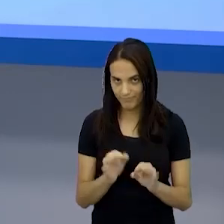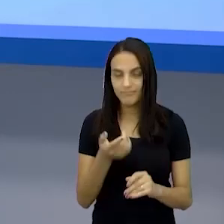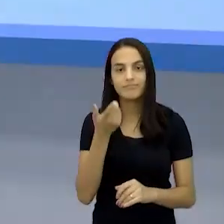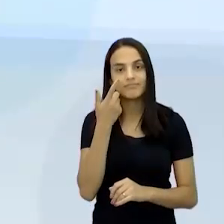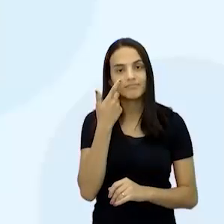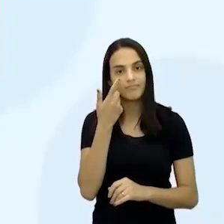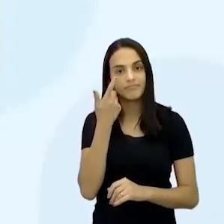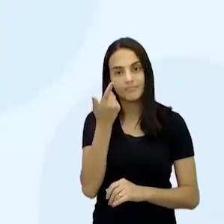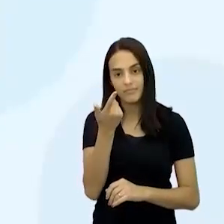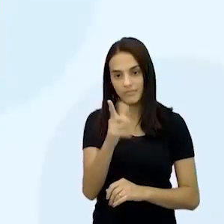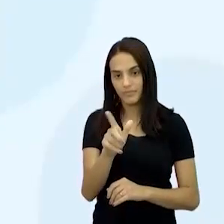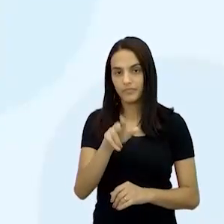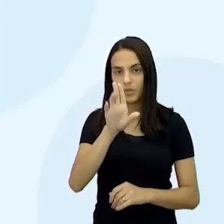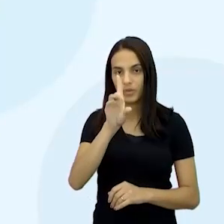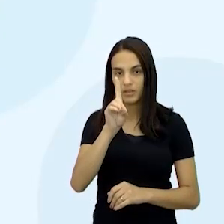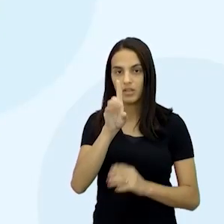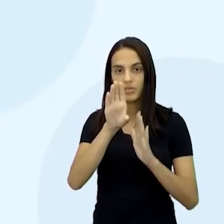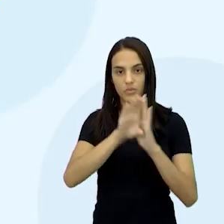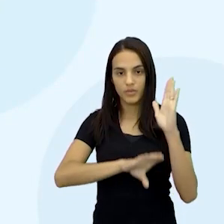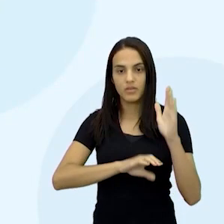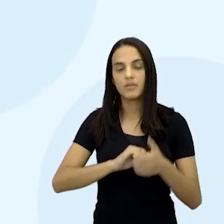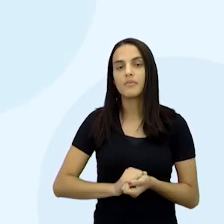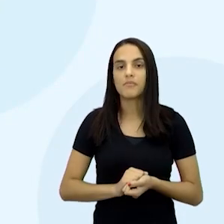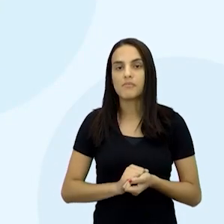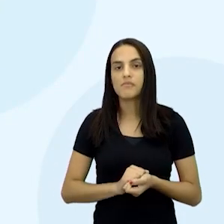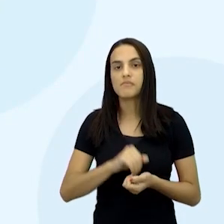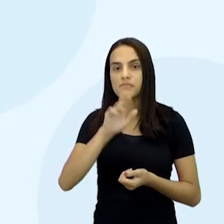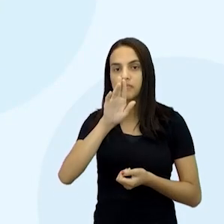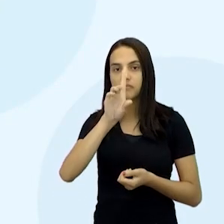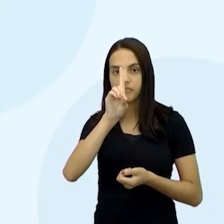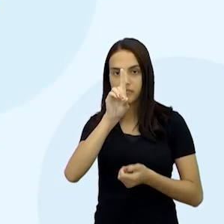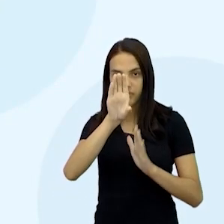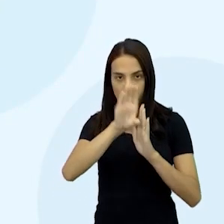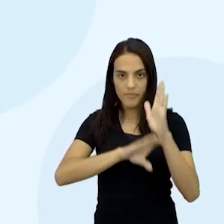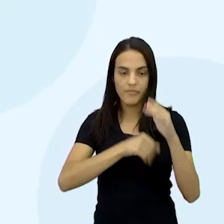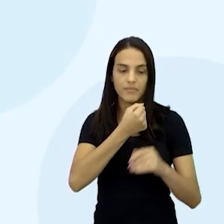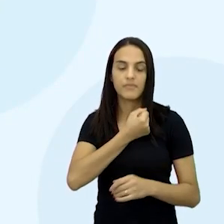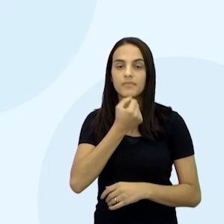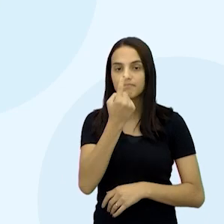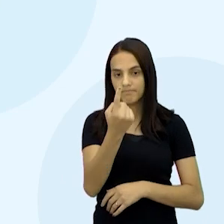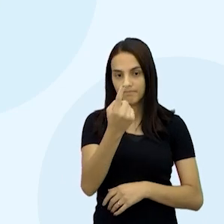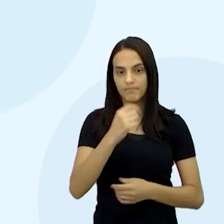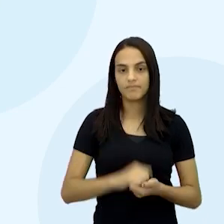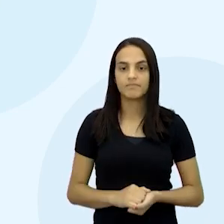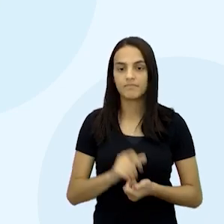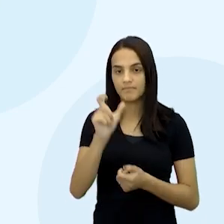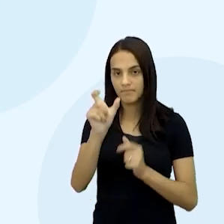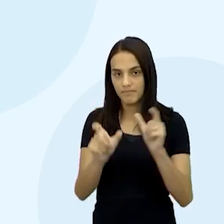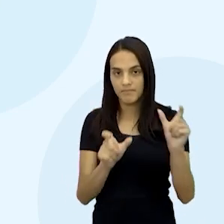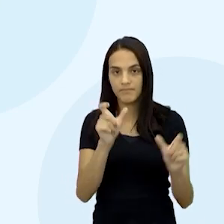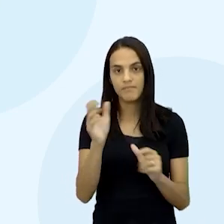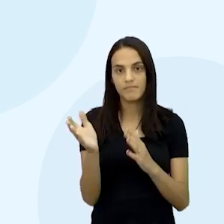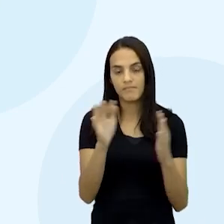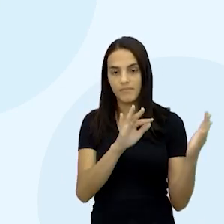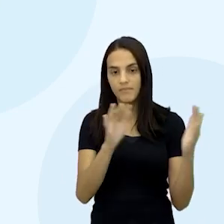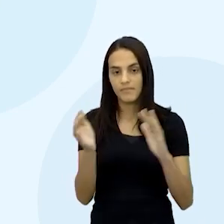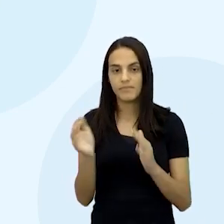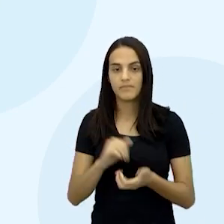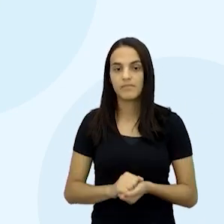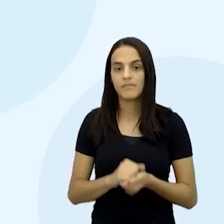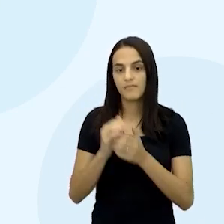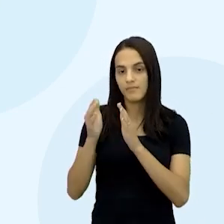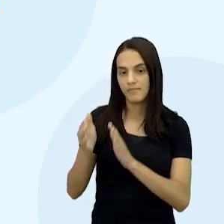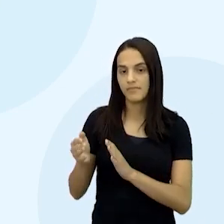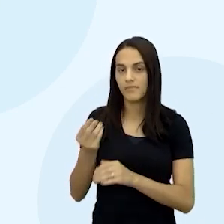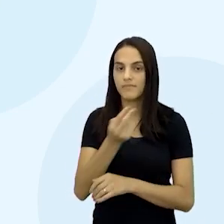lá repetir aí a unidade curricular? Então tá lá, unidade curricular número 1, o indivíduo e o ambiente, da etapa